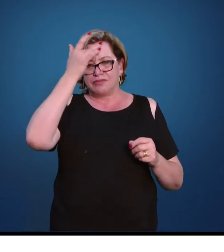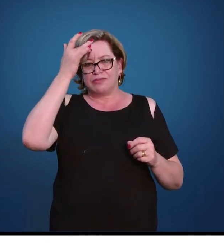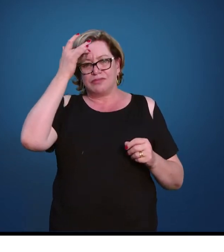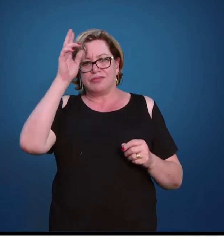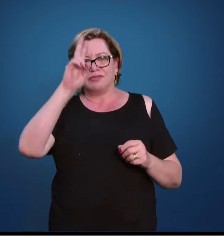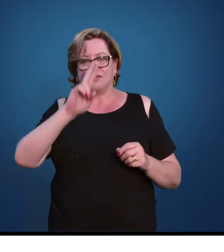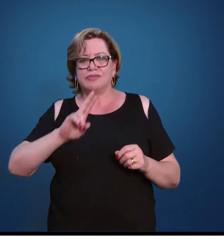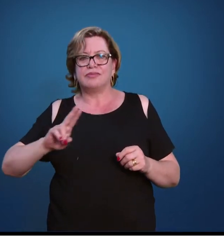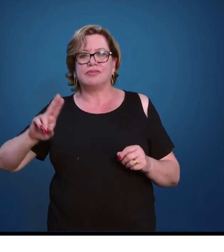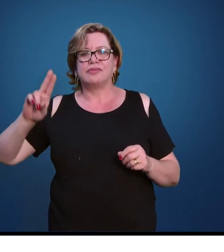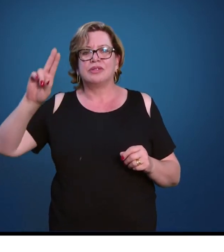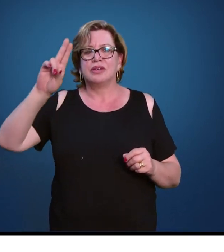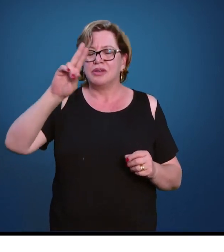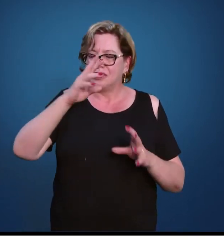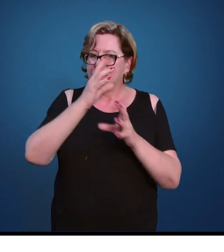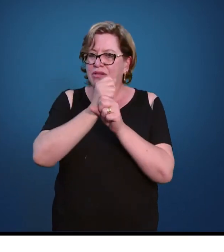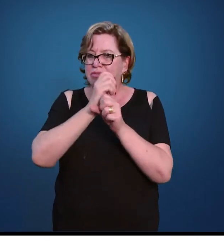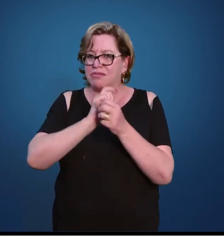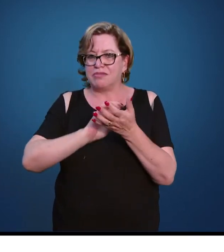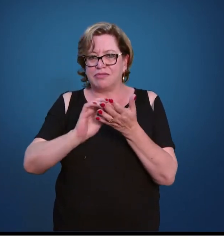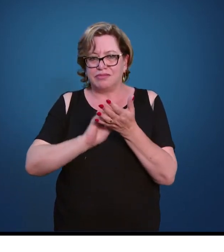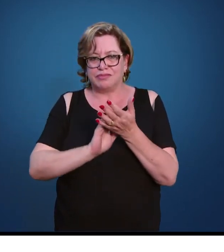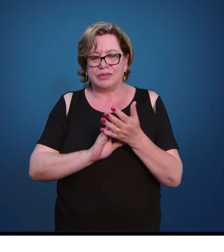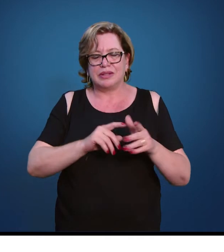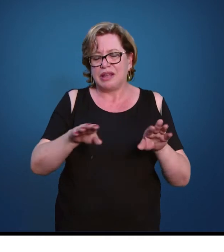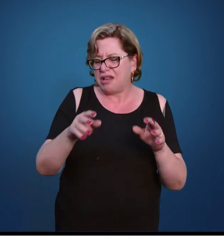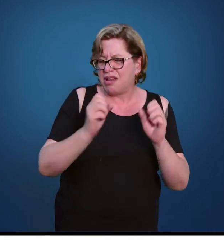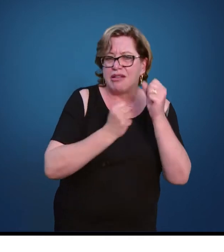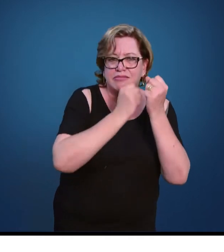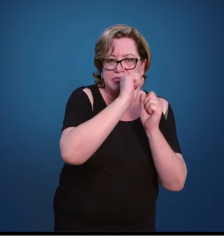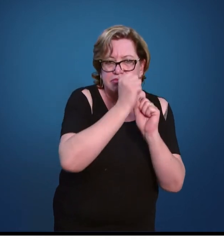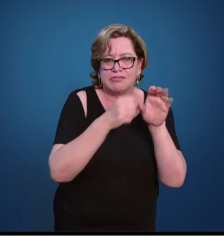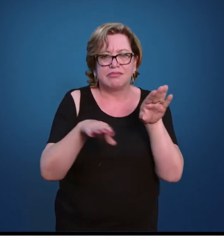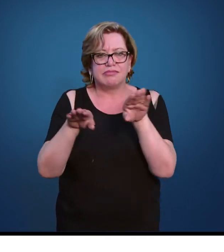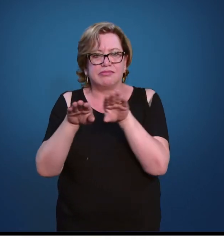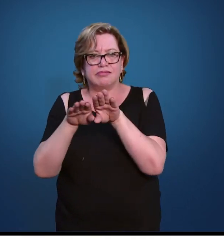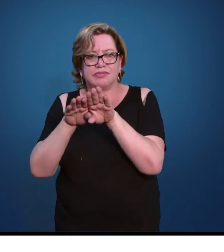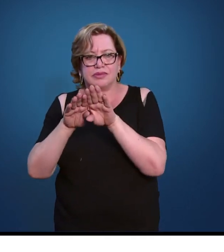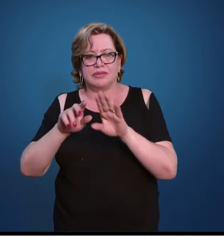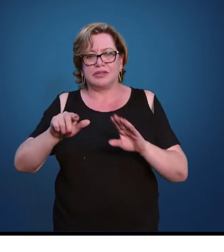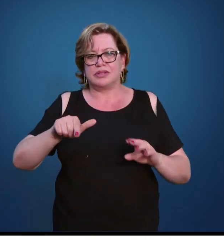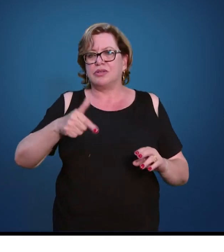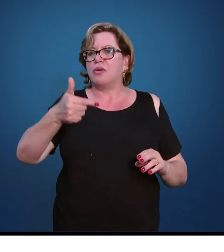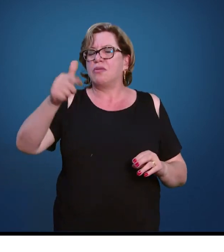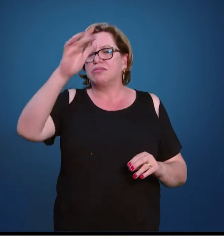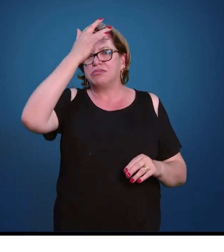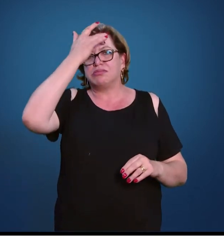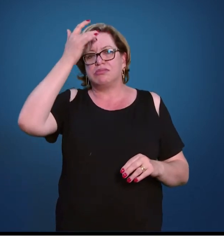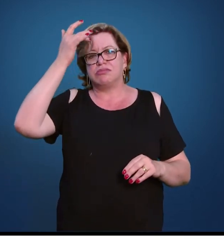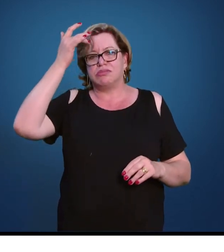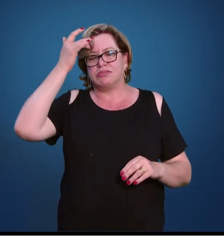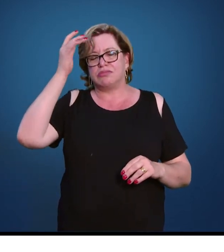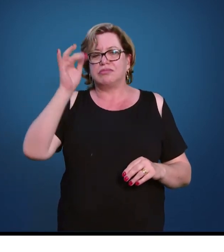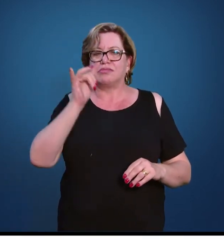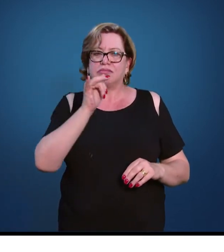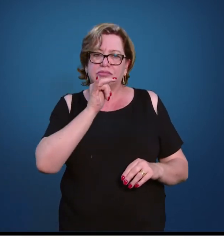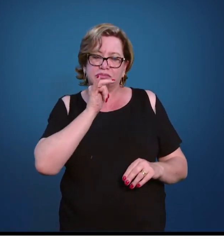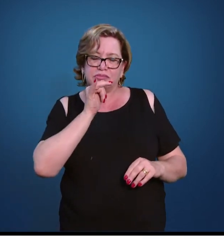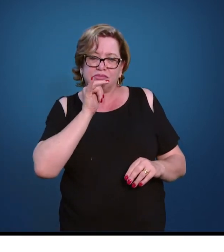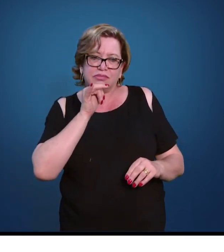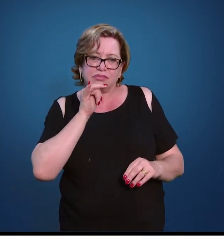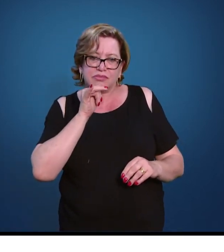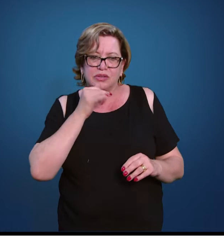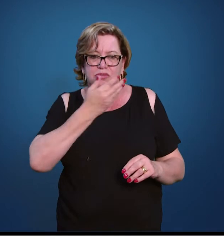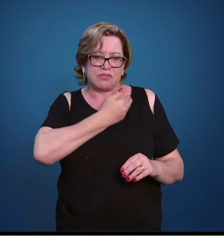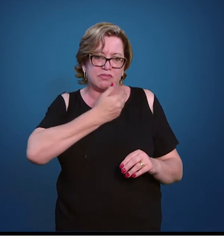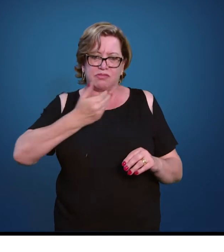que utilizam essa informação, desde a própria empresa até usuários externos, como, por exemplo,